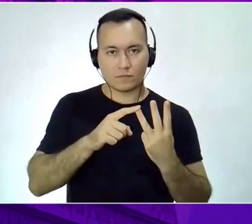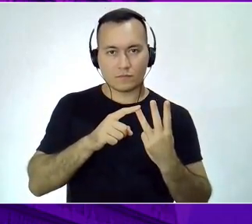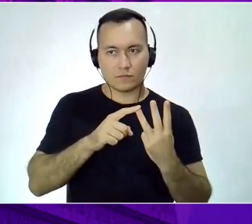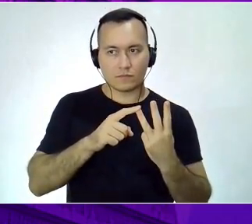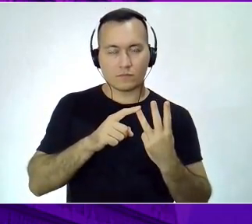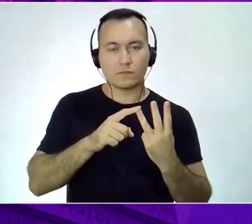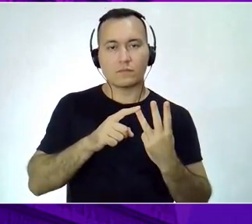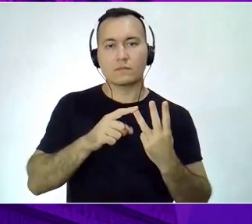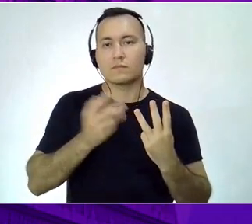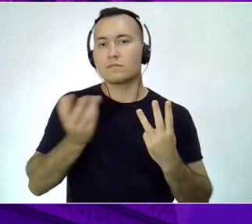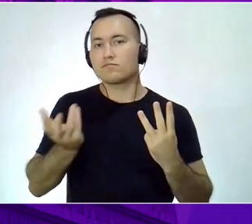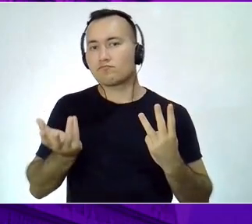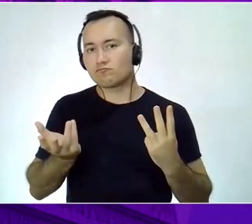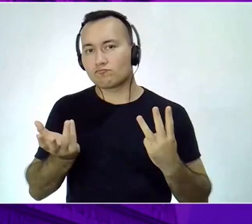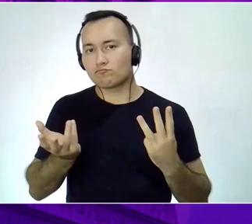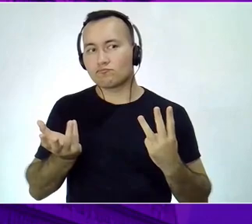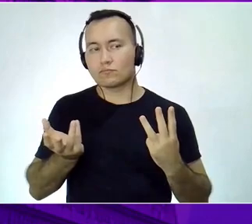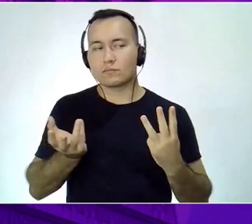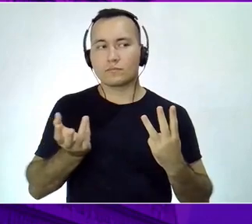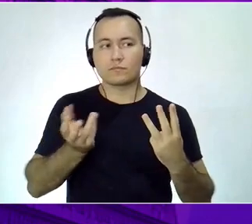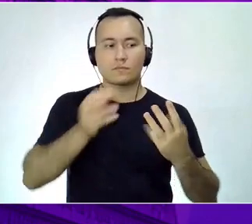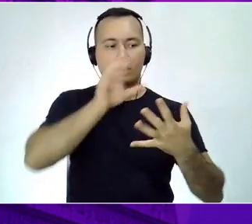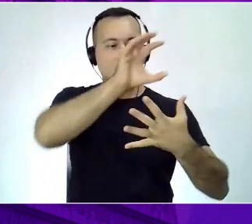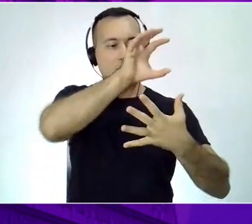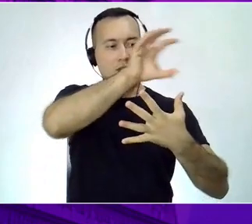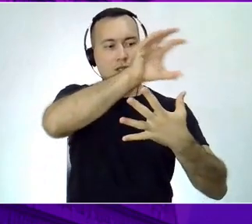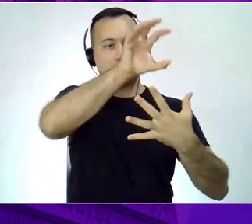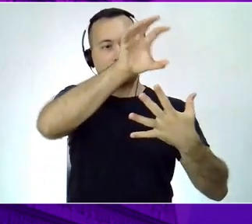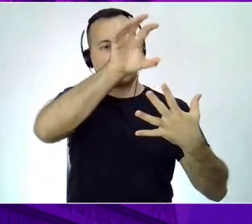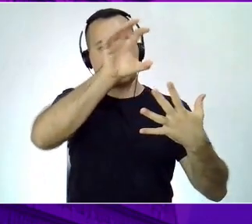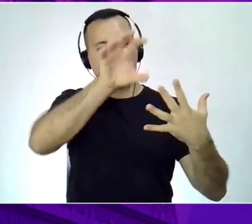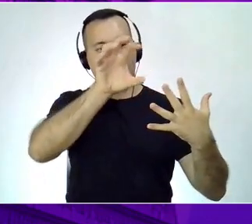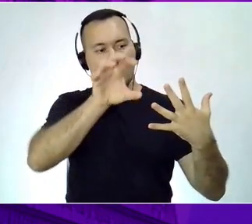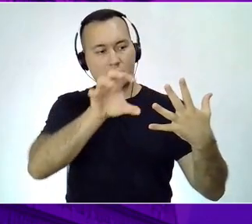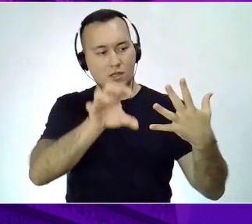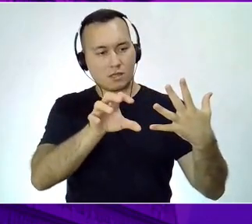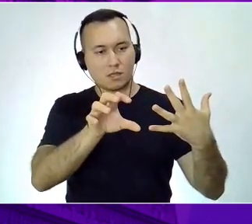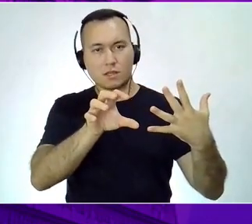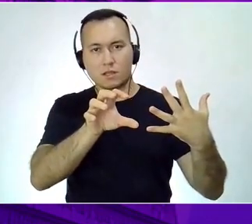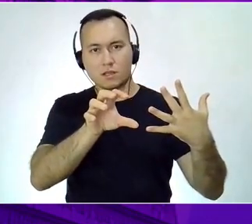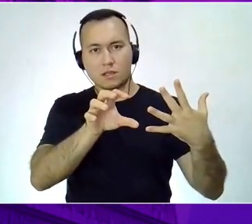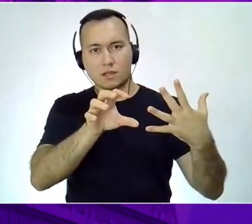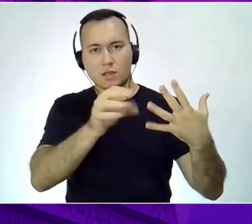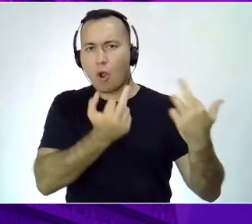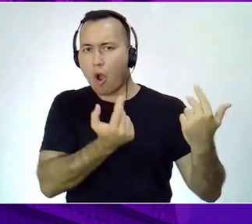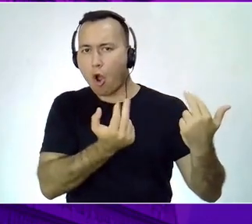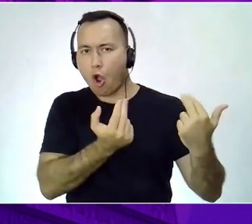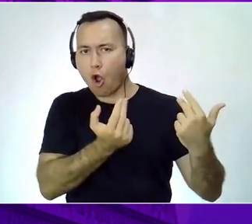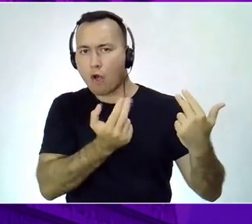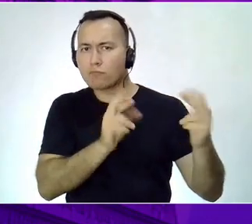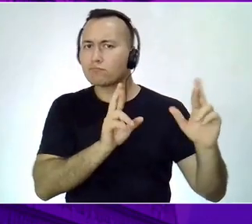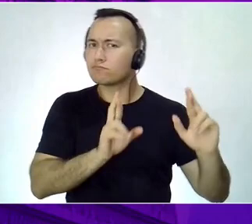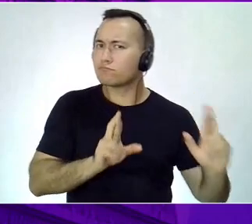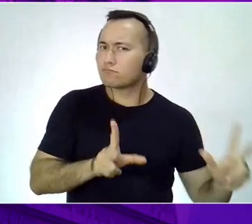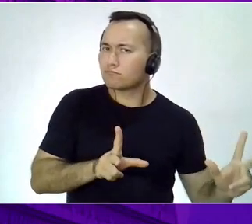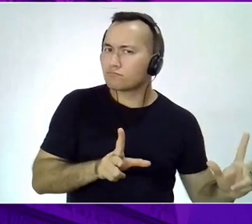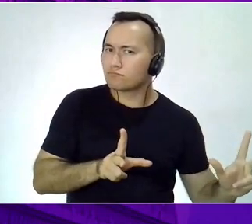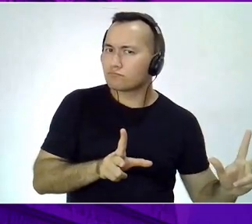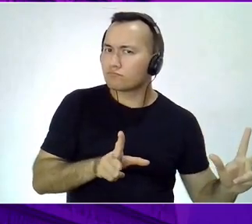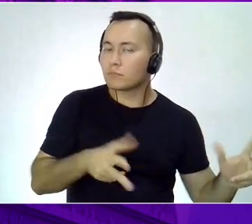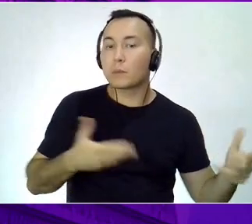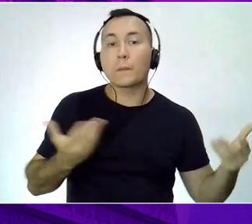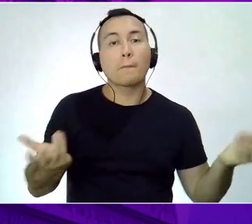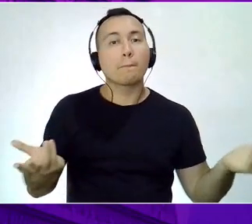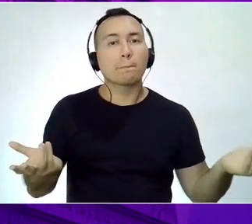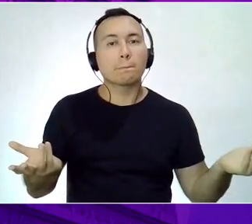categoria é metade da outra? Ela precisa entender que duas categorias são semelhantes ou que elas são exatamente iguais.